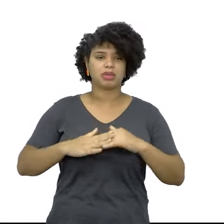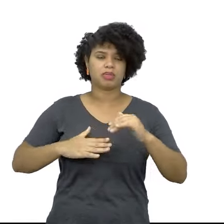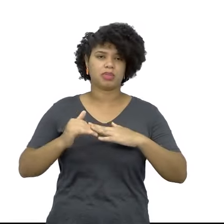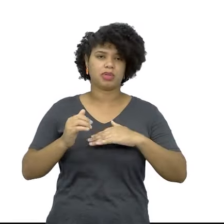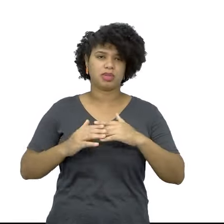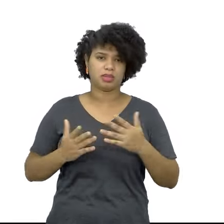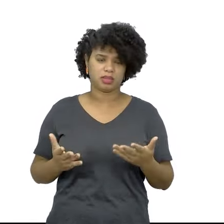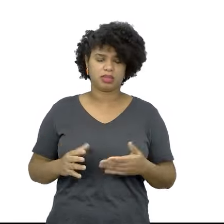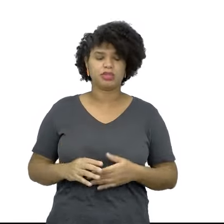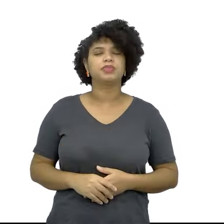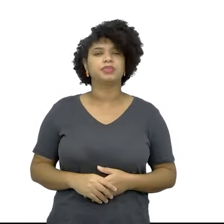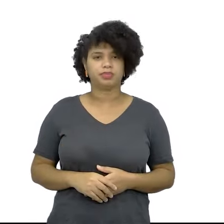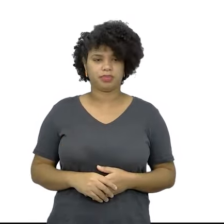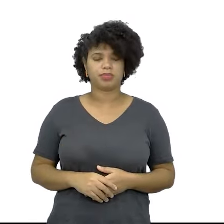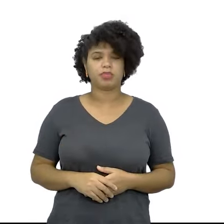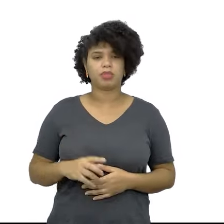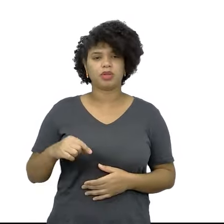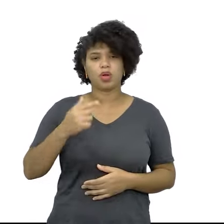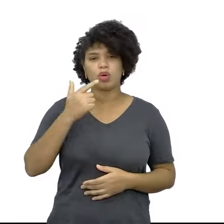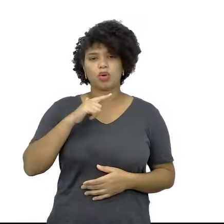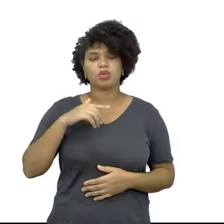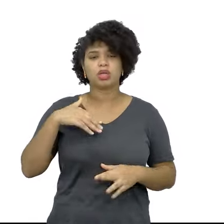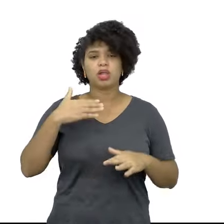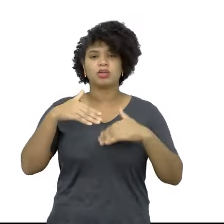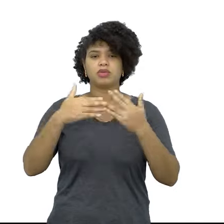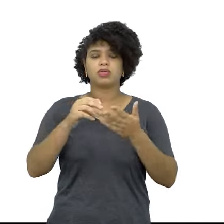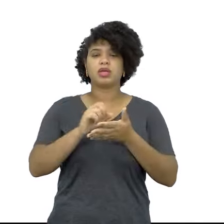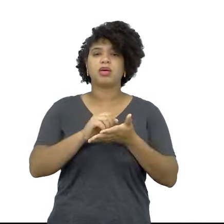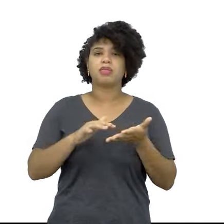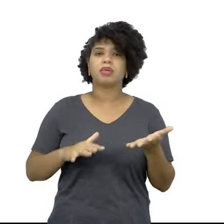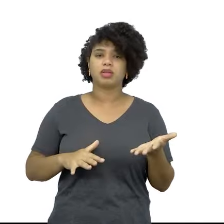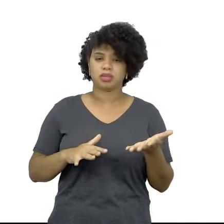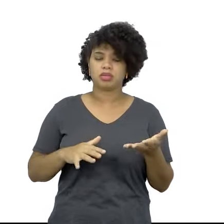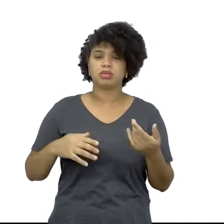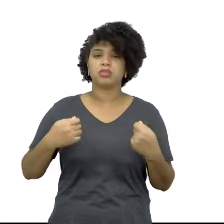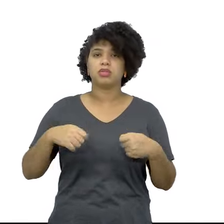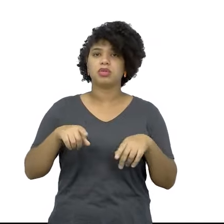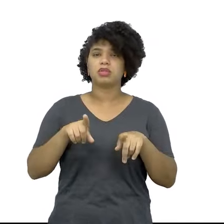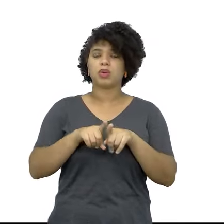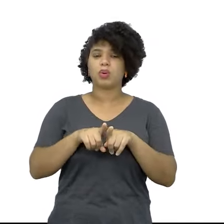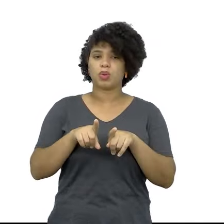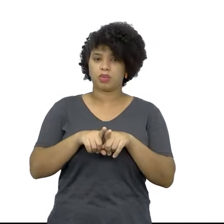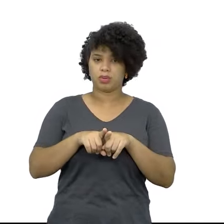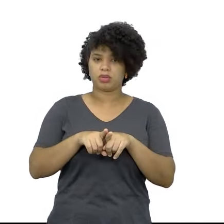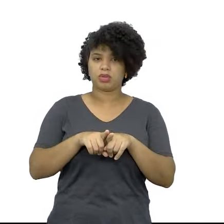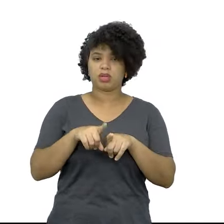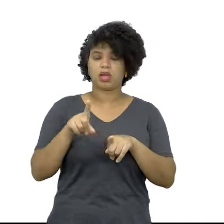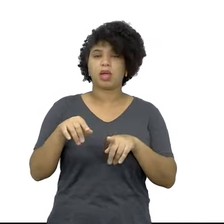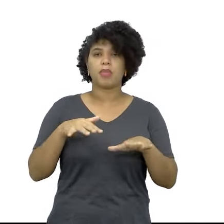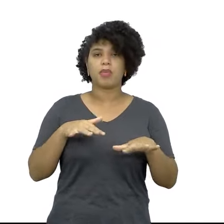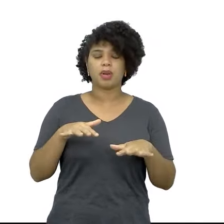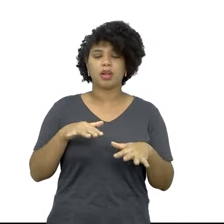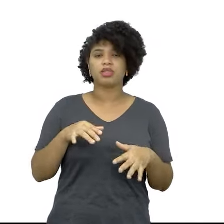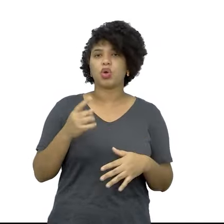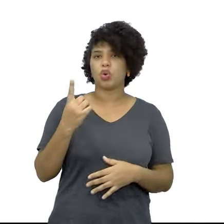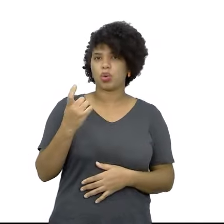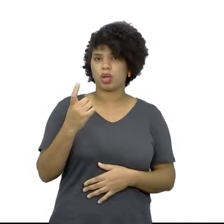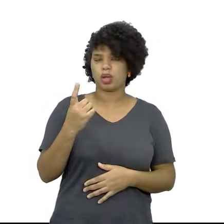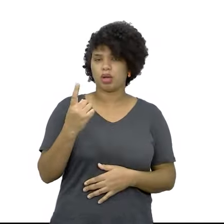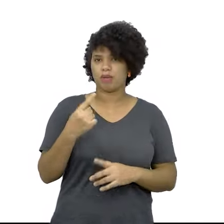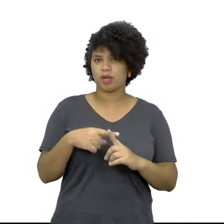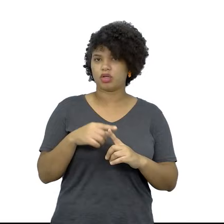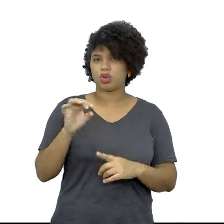E, para que nós possamos desenvolver essa habilidade, ela também precisa ser mobilizada mais de uma vez, em